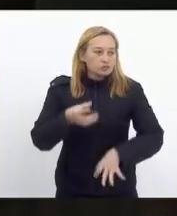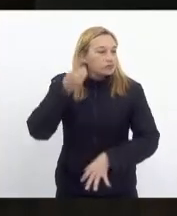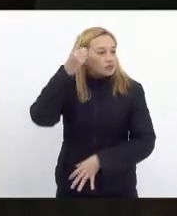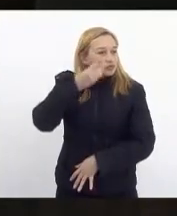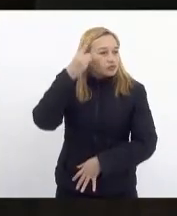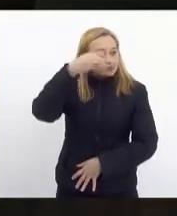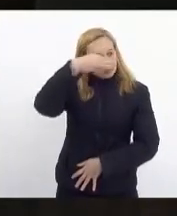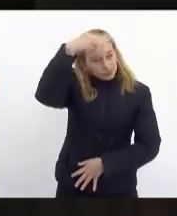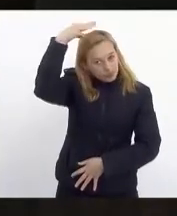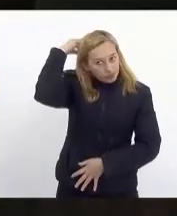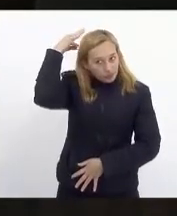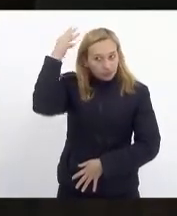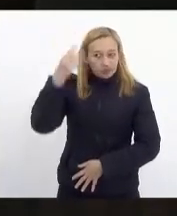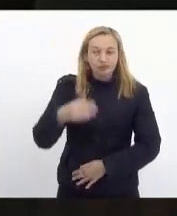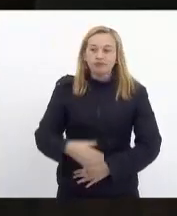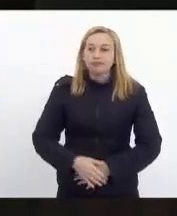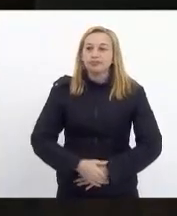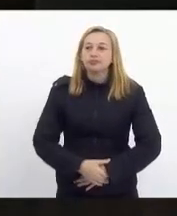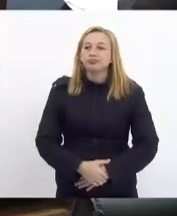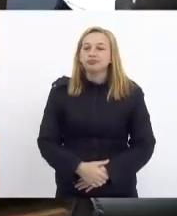o deputado Márcio Pacheco.